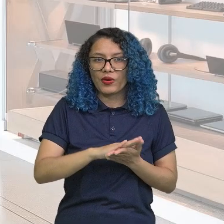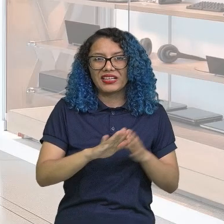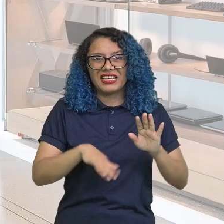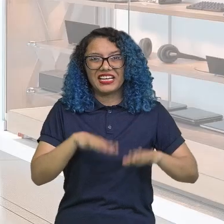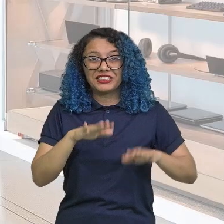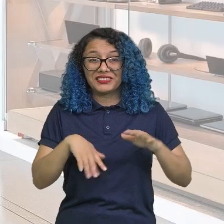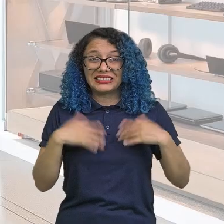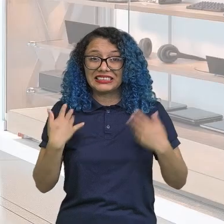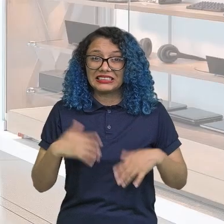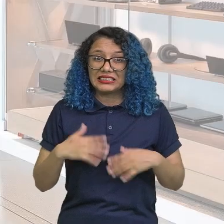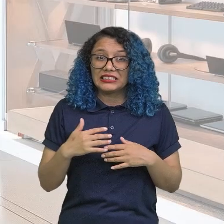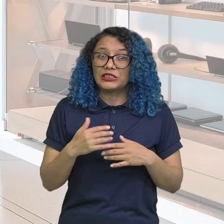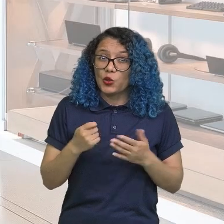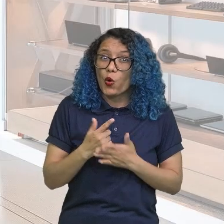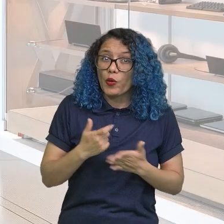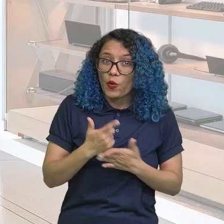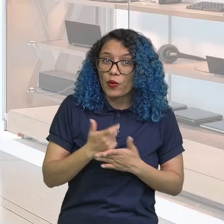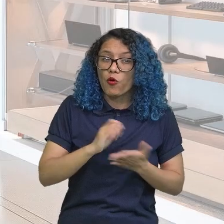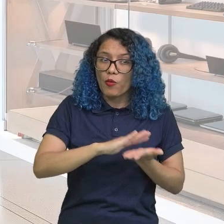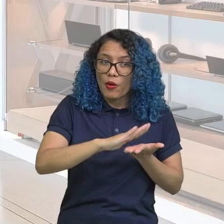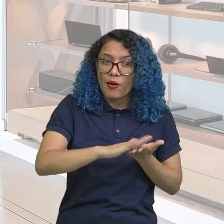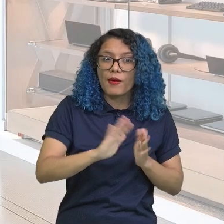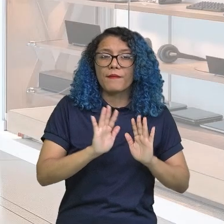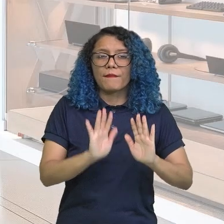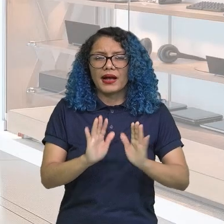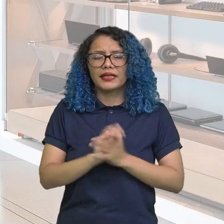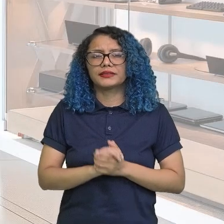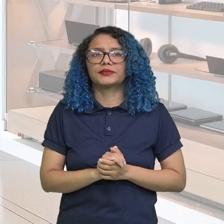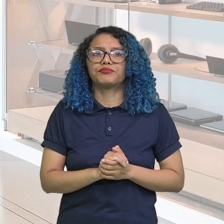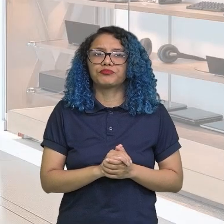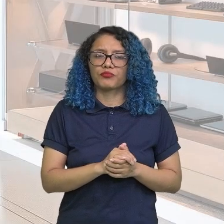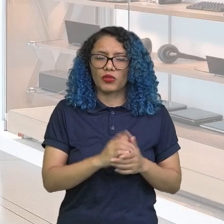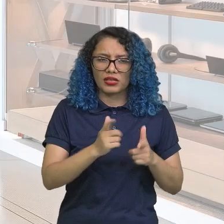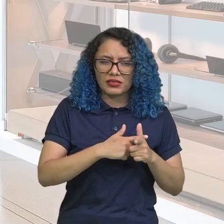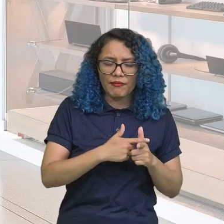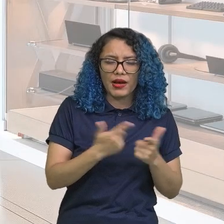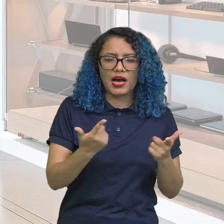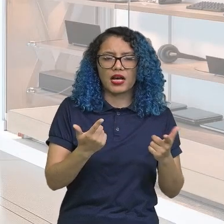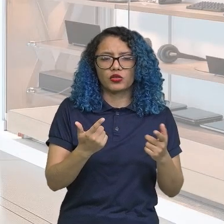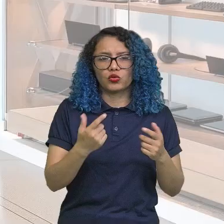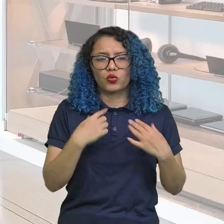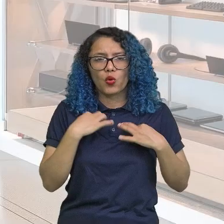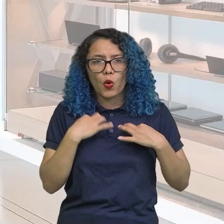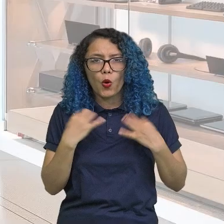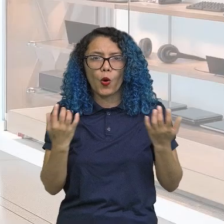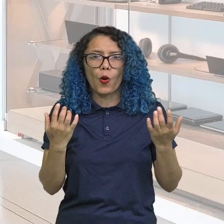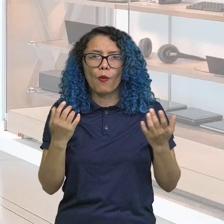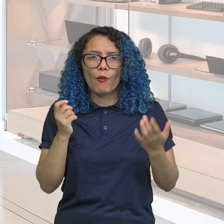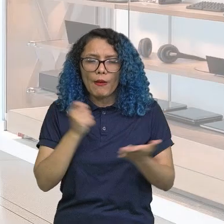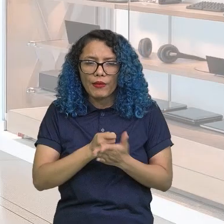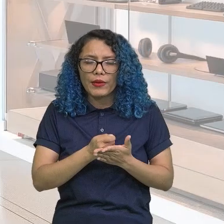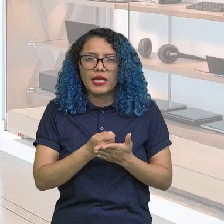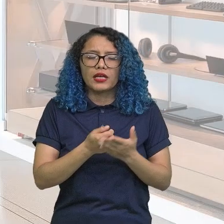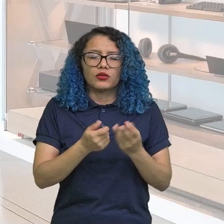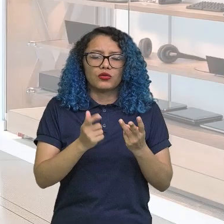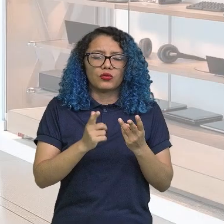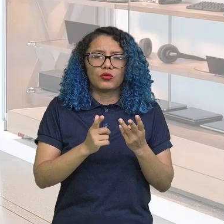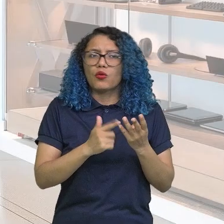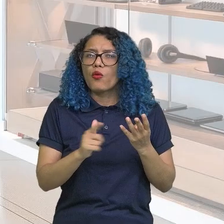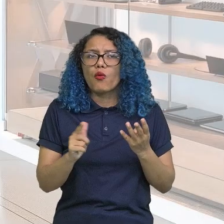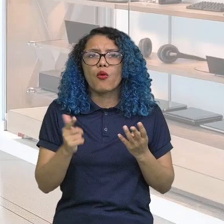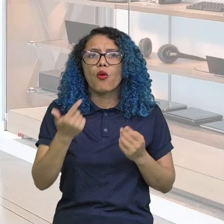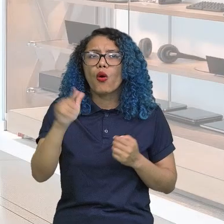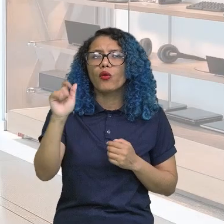vimos, loja de sapatos, loja de vestuário, vimos agora pagamentos, mas será que tem alguma outra situação aí